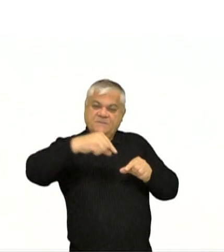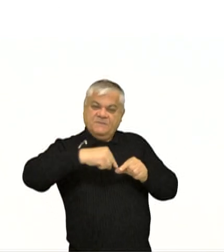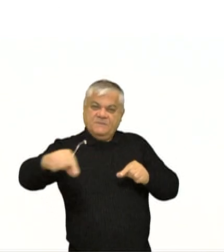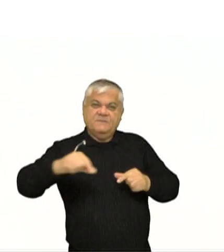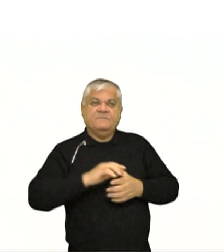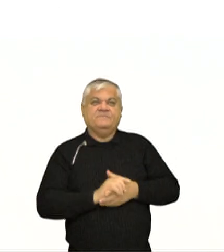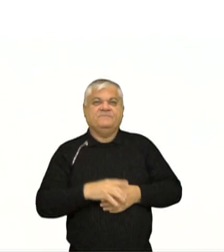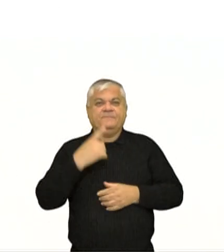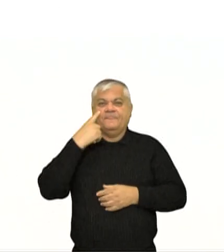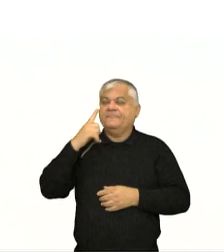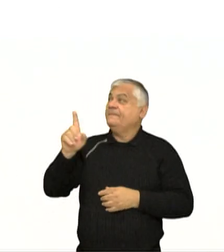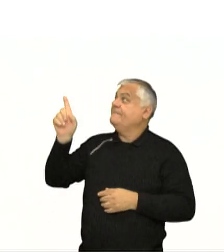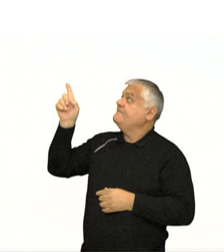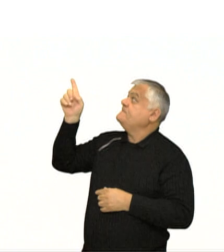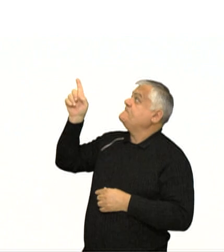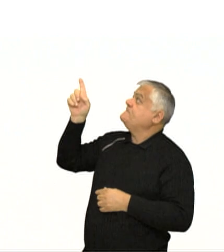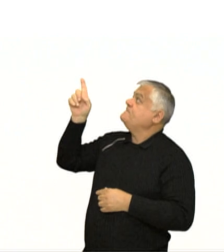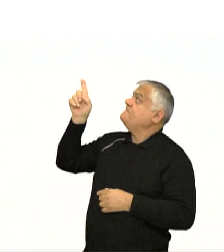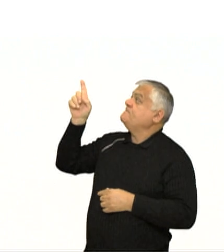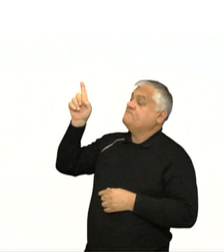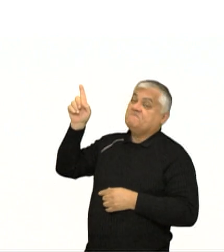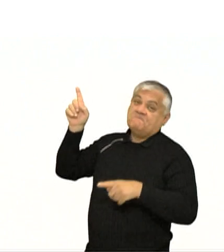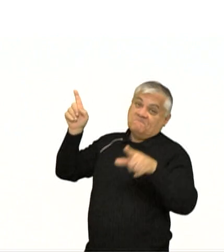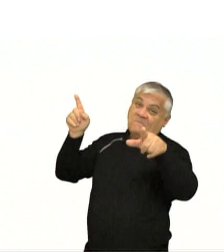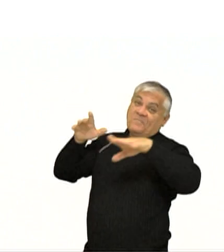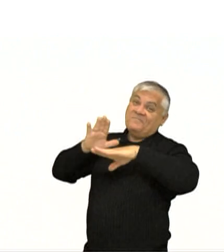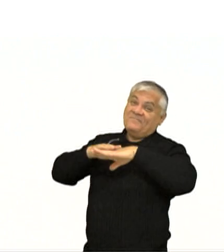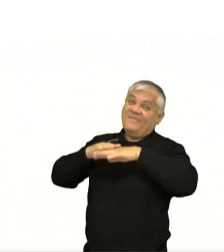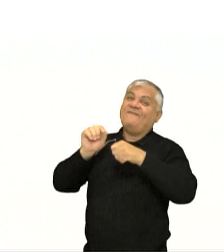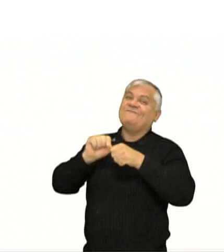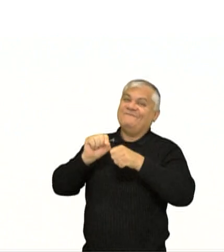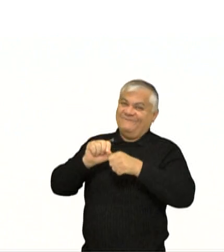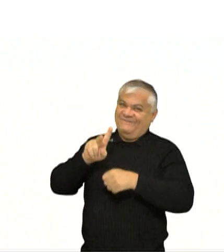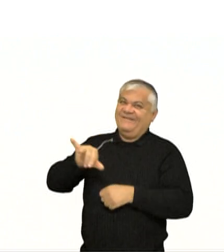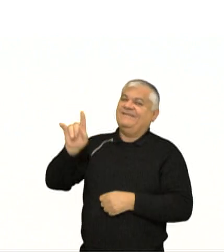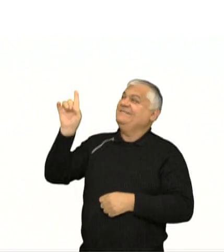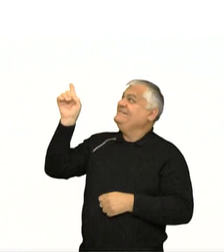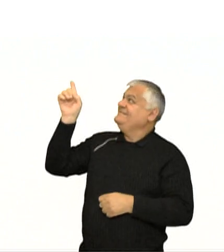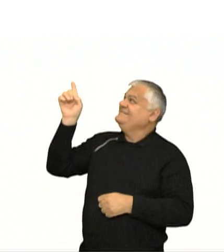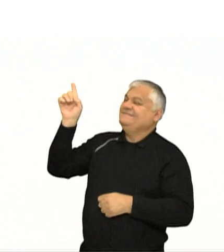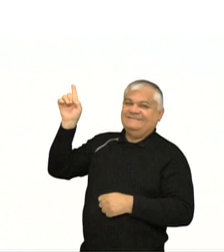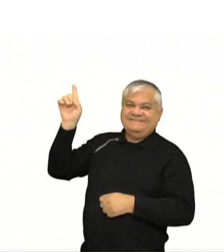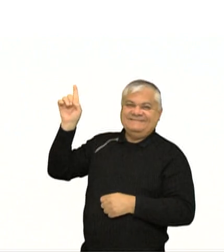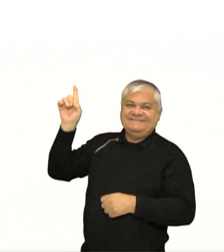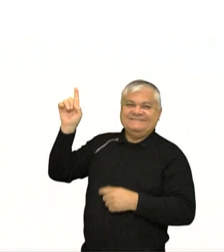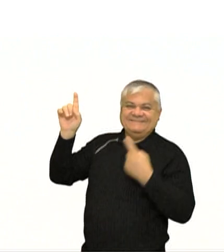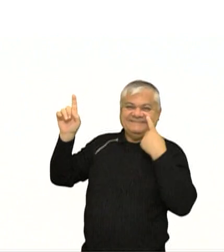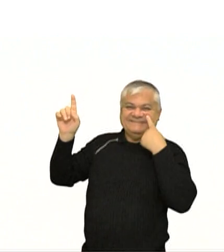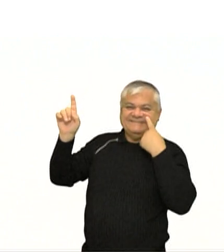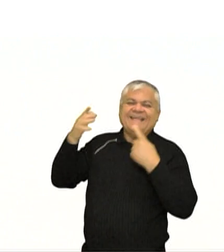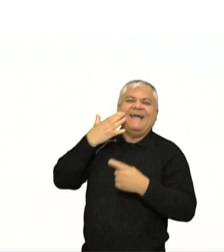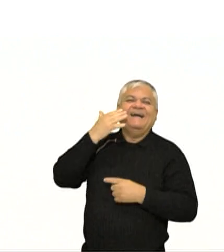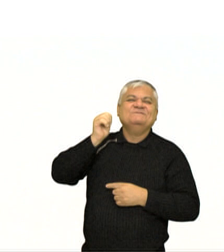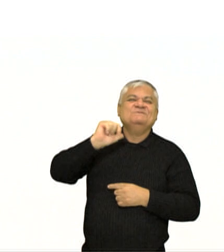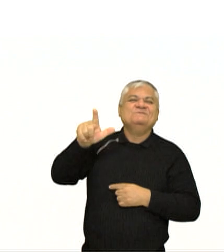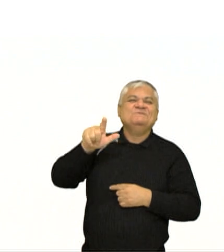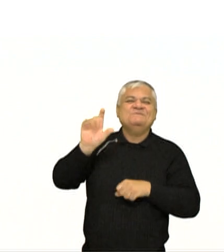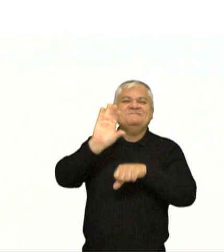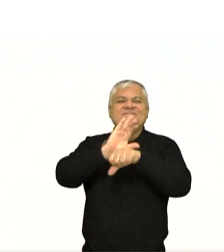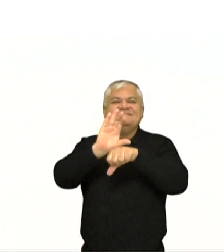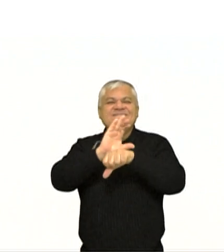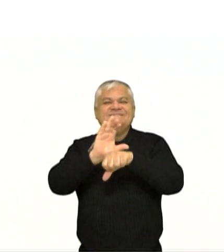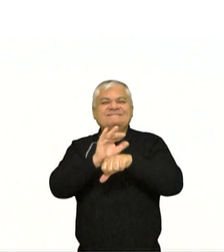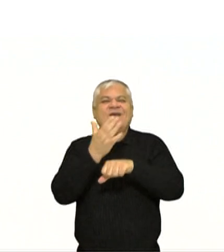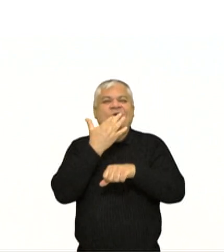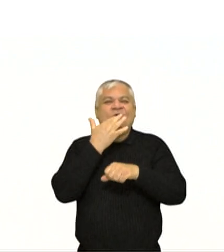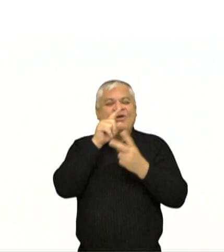é o tabuleiro que nós queremos construir, certo? Nesse formato. Vocês viram até que aqui ele é azul e cinza, tá?